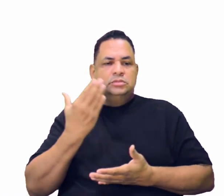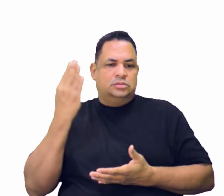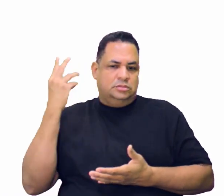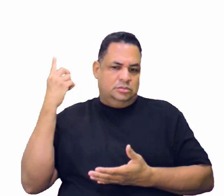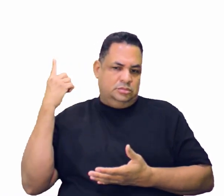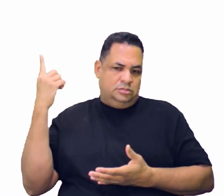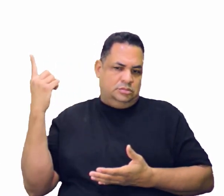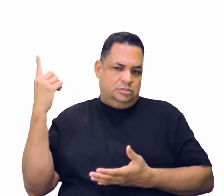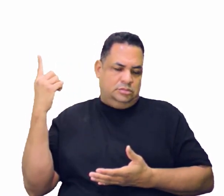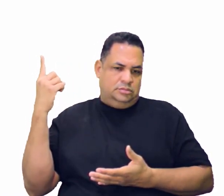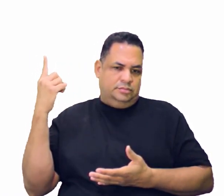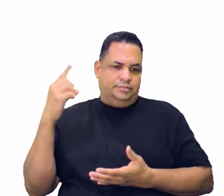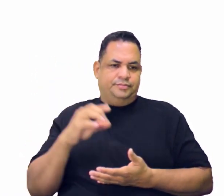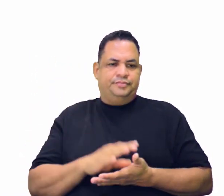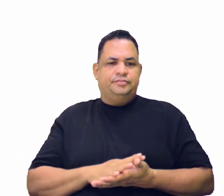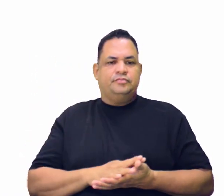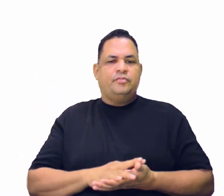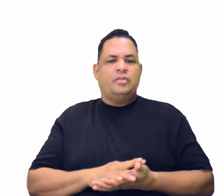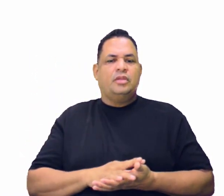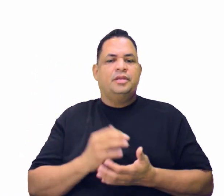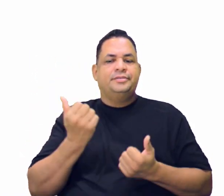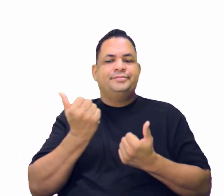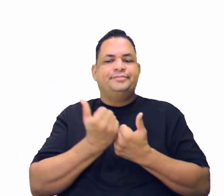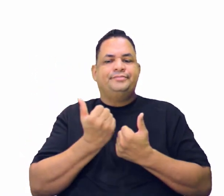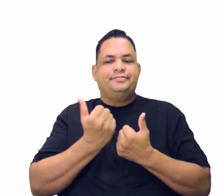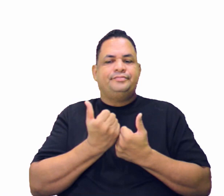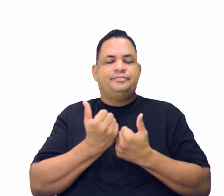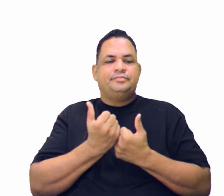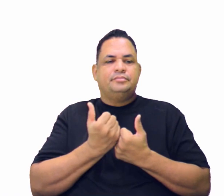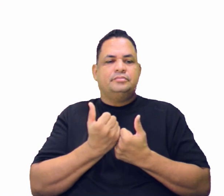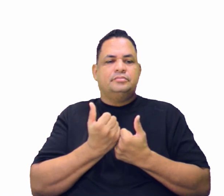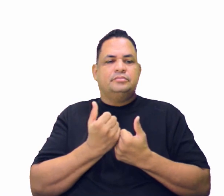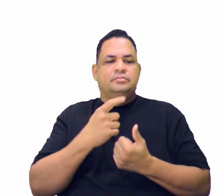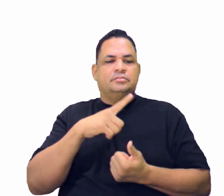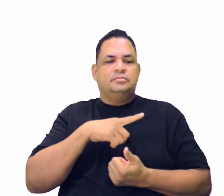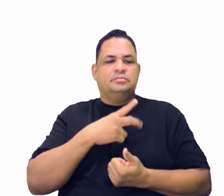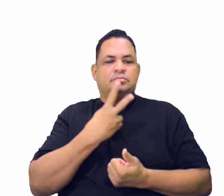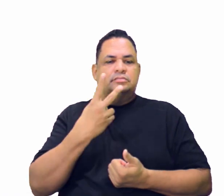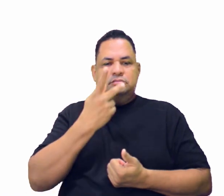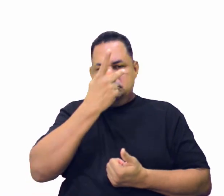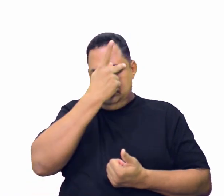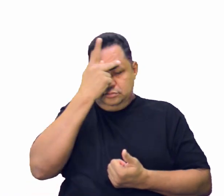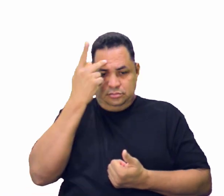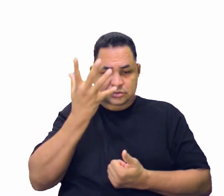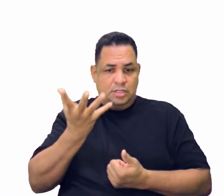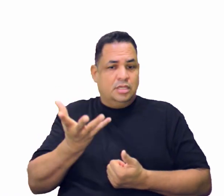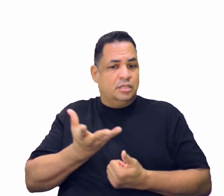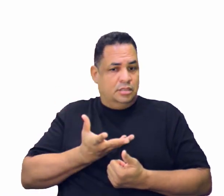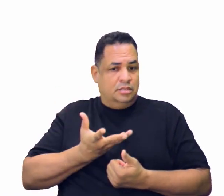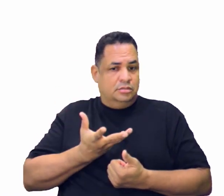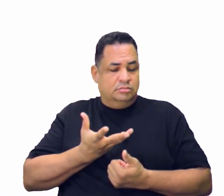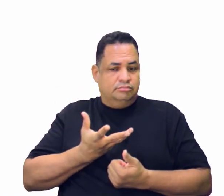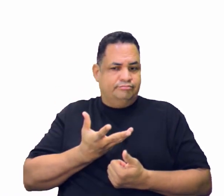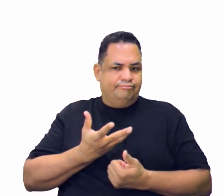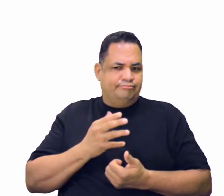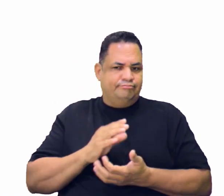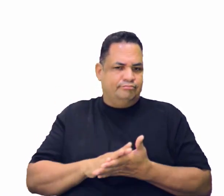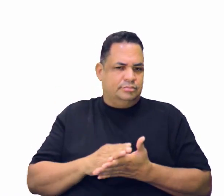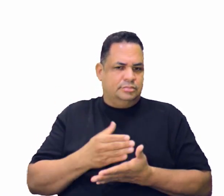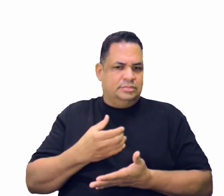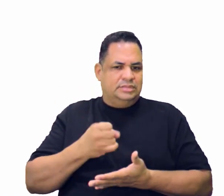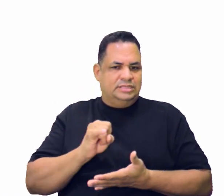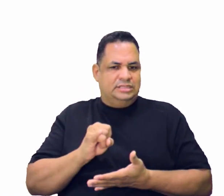não. Veja aqui, ó, só você substituir, ó. Havia 2 pessoas interessadas, se não